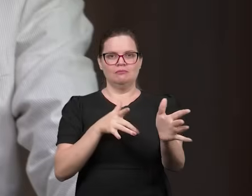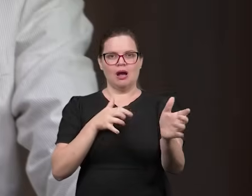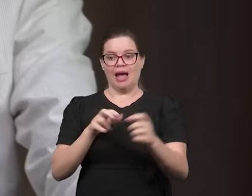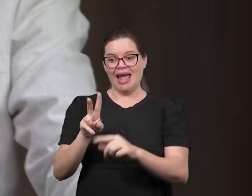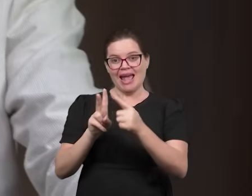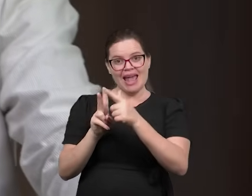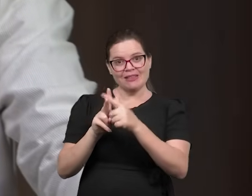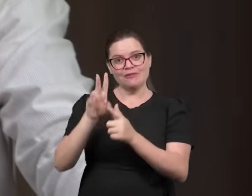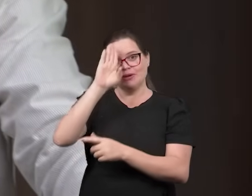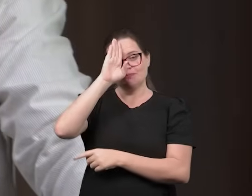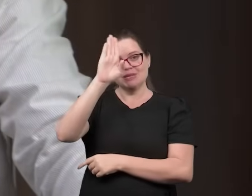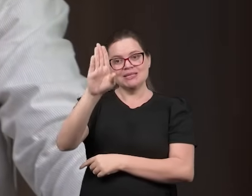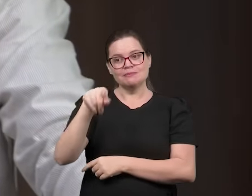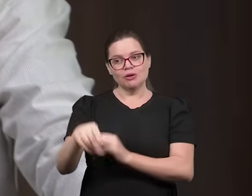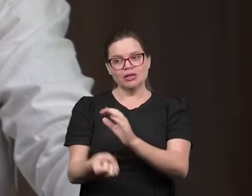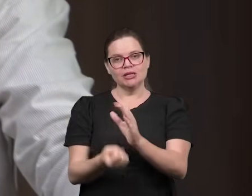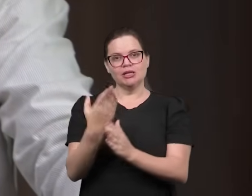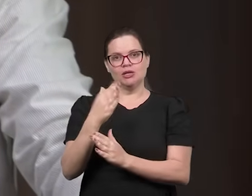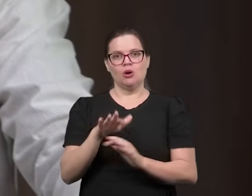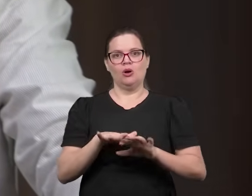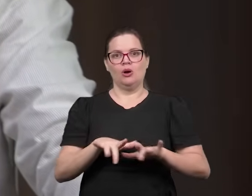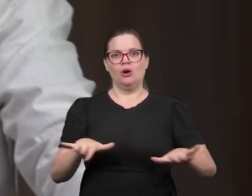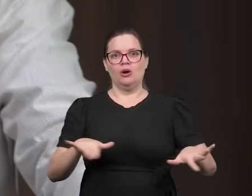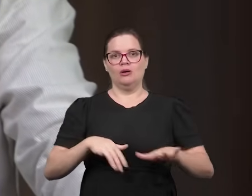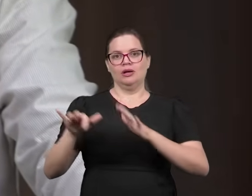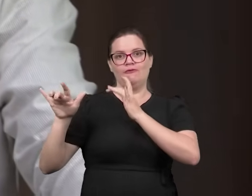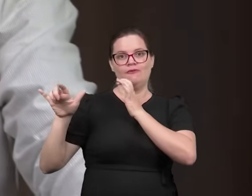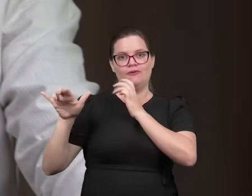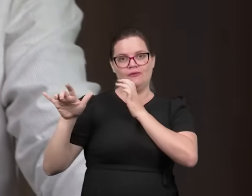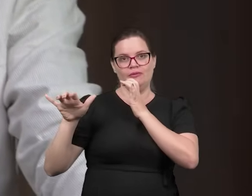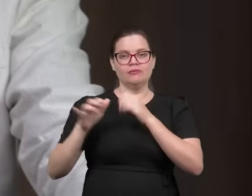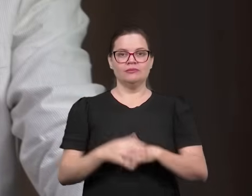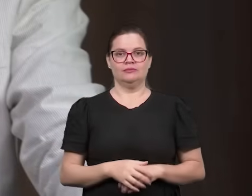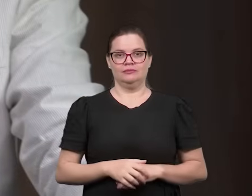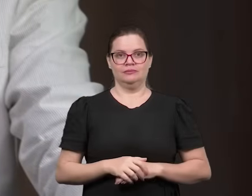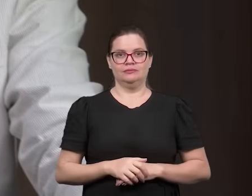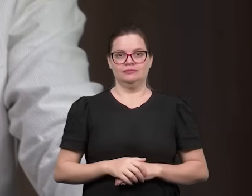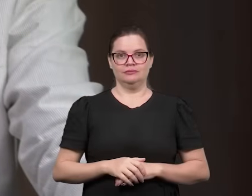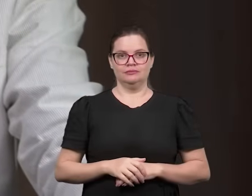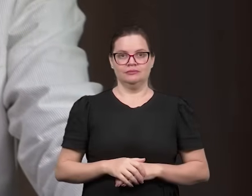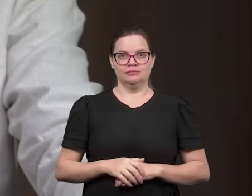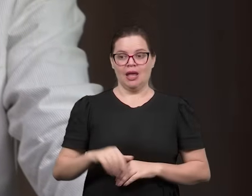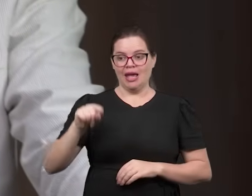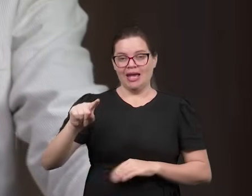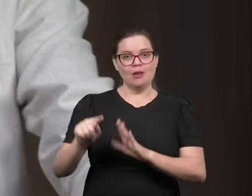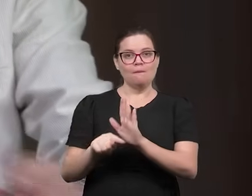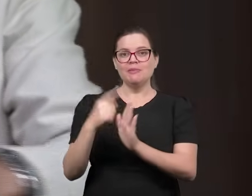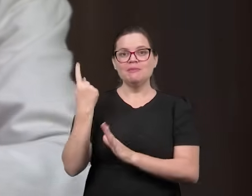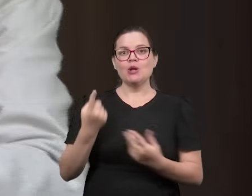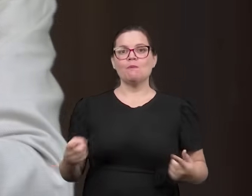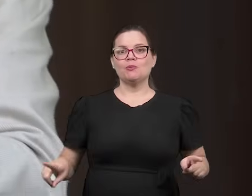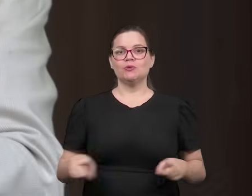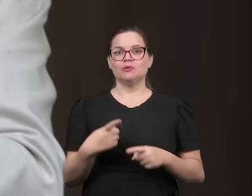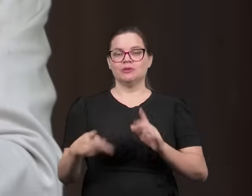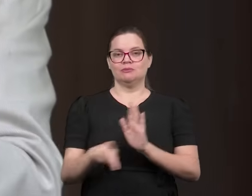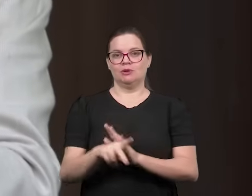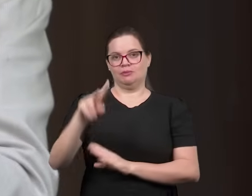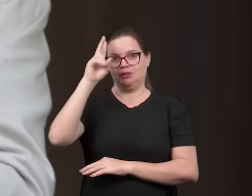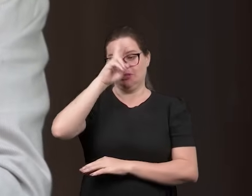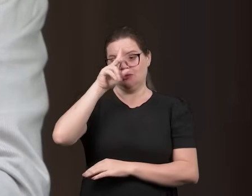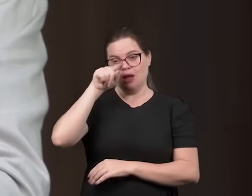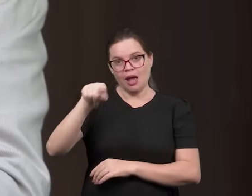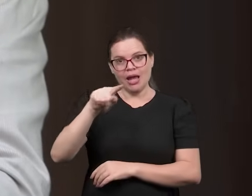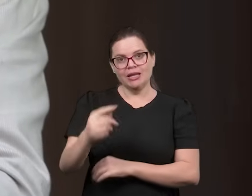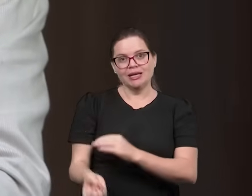órgão e flauta. Ele é o primeiro músico da história. Ele que criava